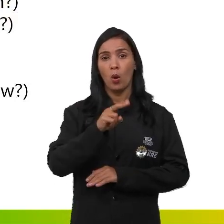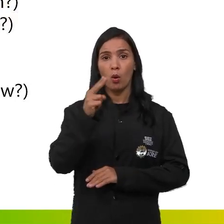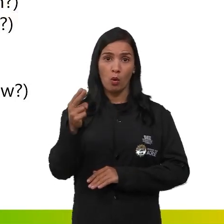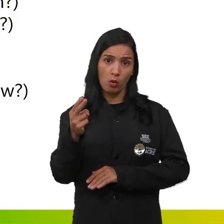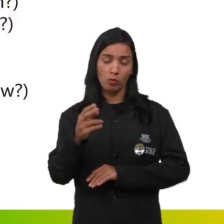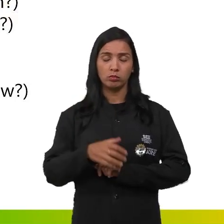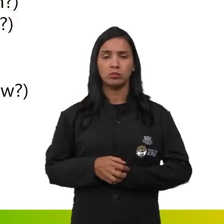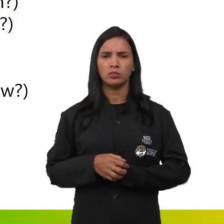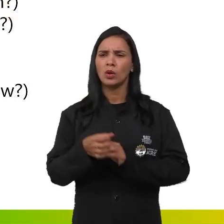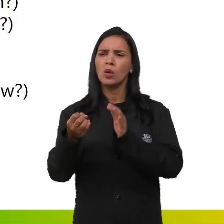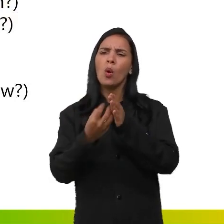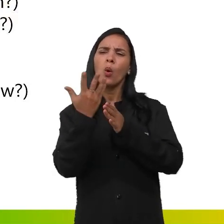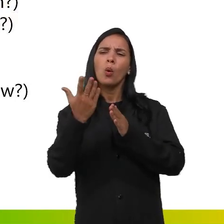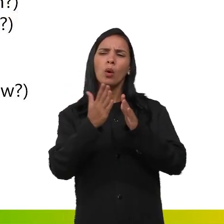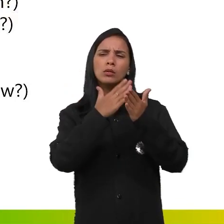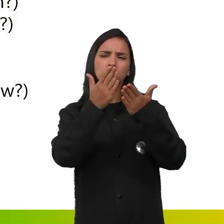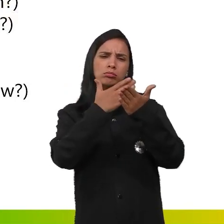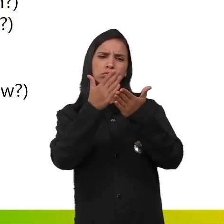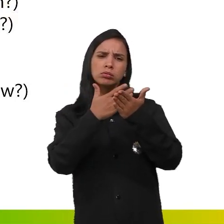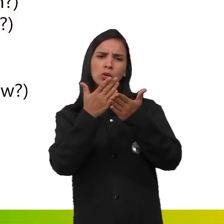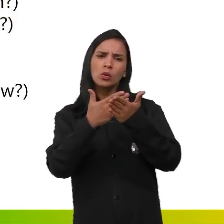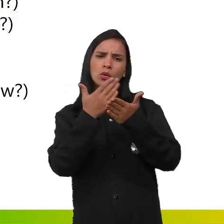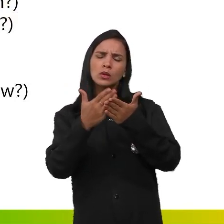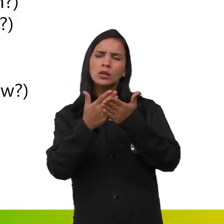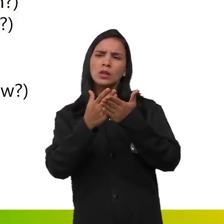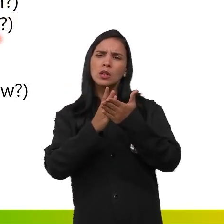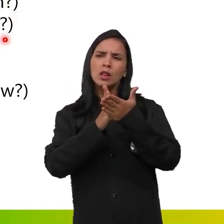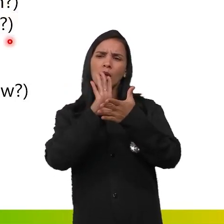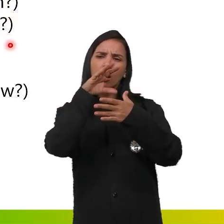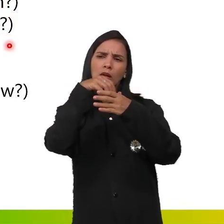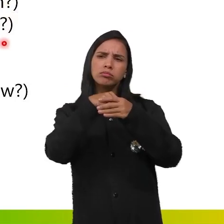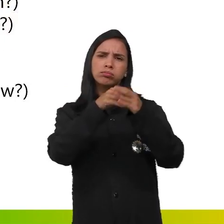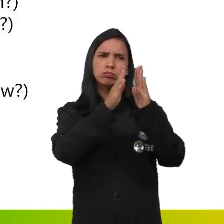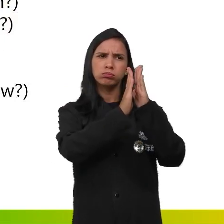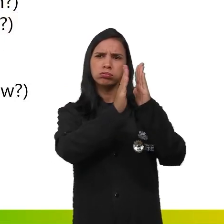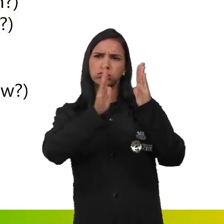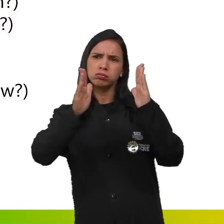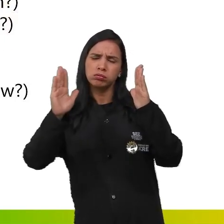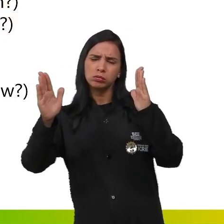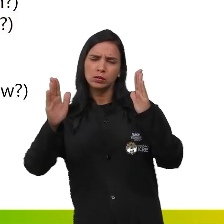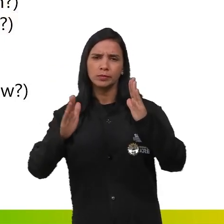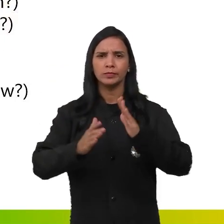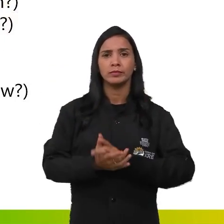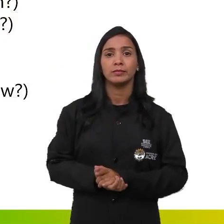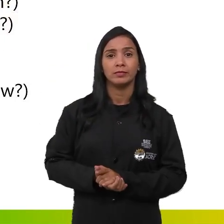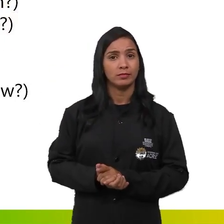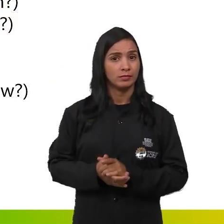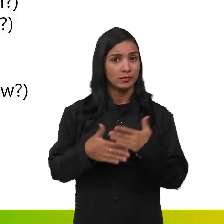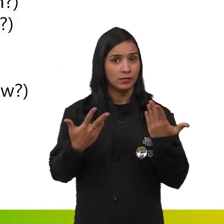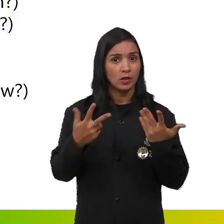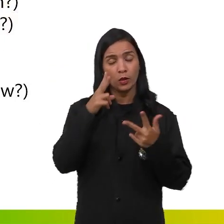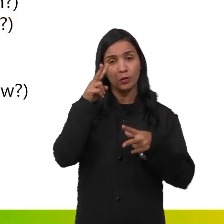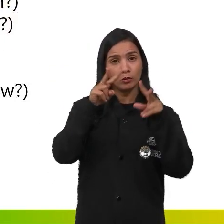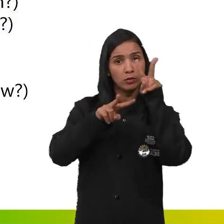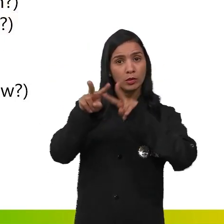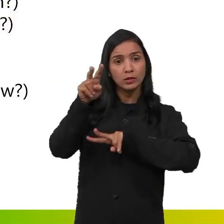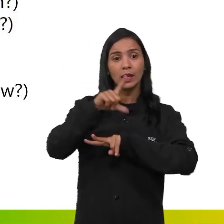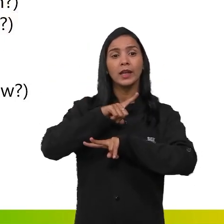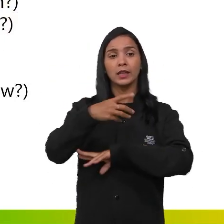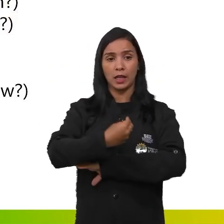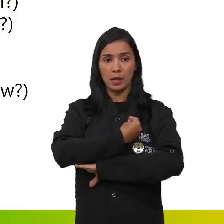many books are in the library? Quantos livros tem na biblioteca? Observem que nós temos a presença